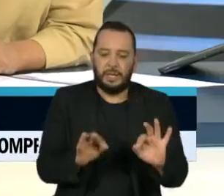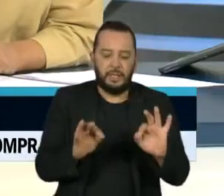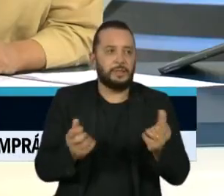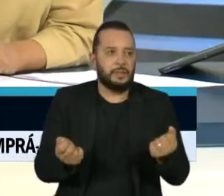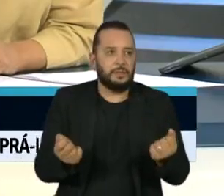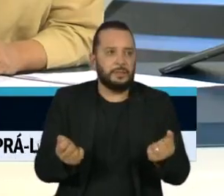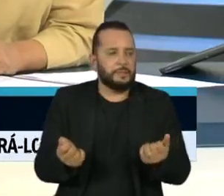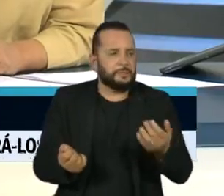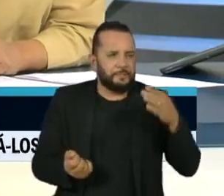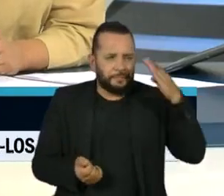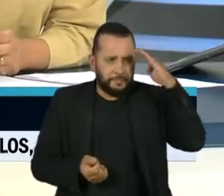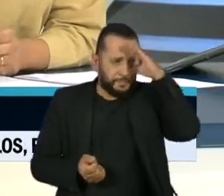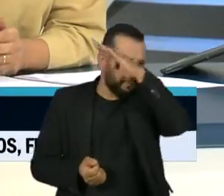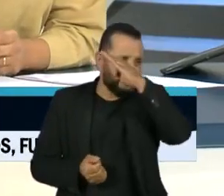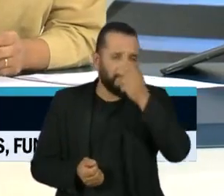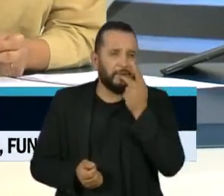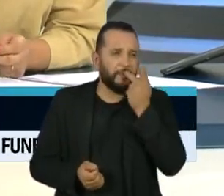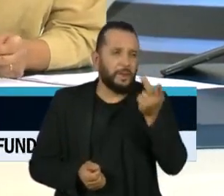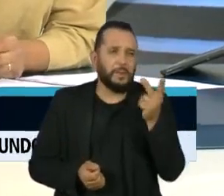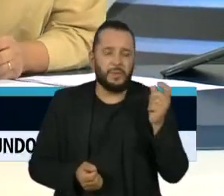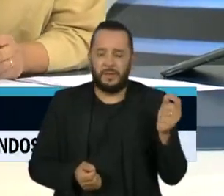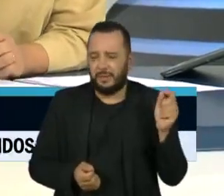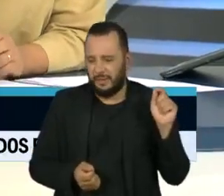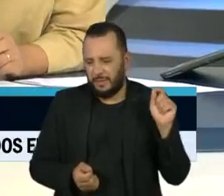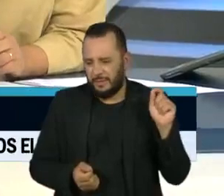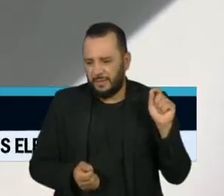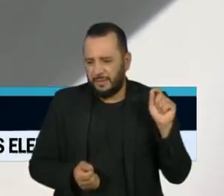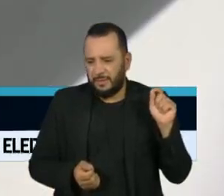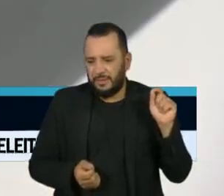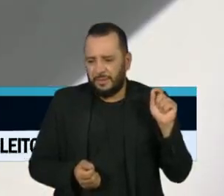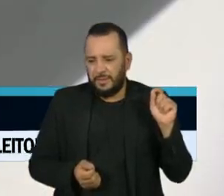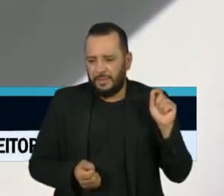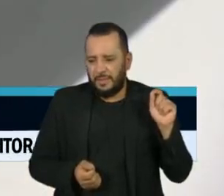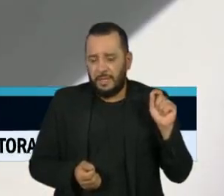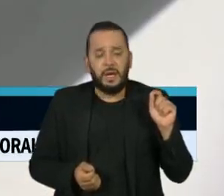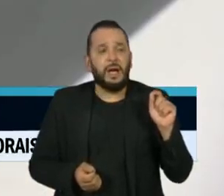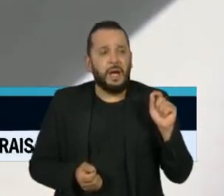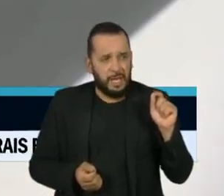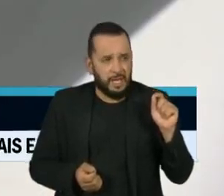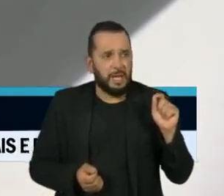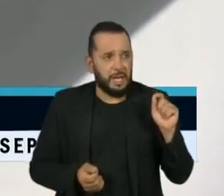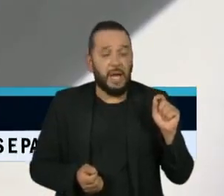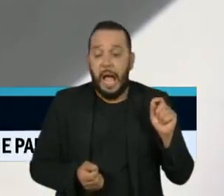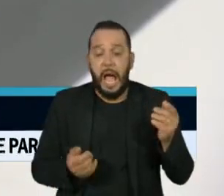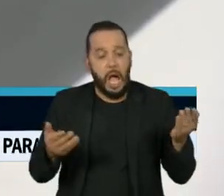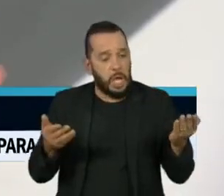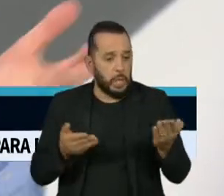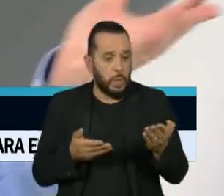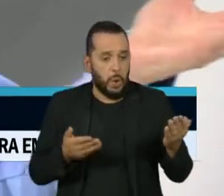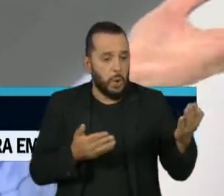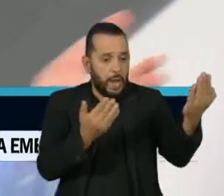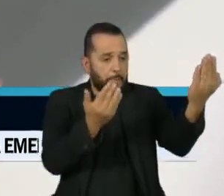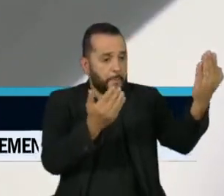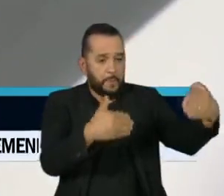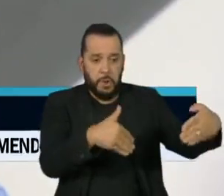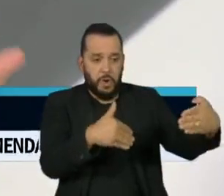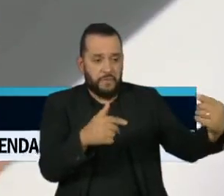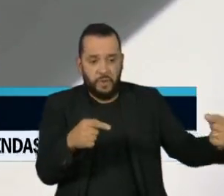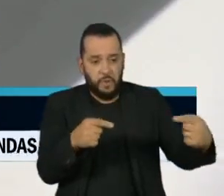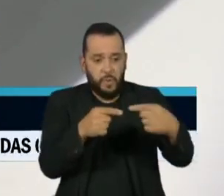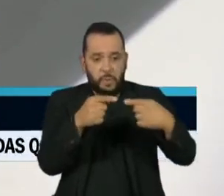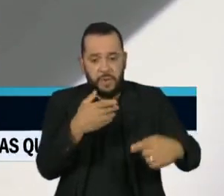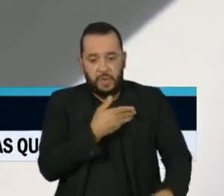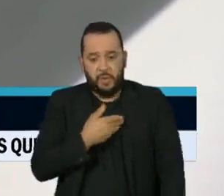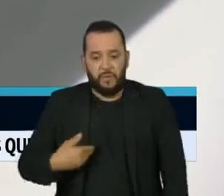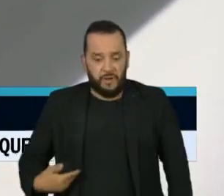Quando o presidente fala aquela coisa de que está com a cara do governo, é óbvio que é para